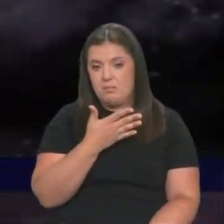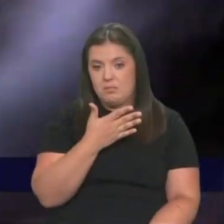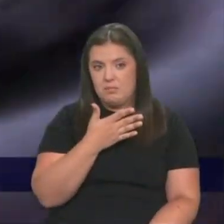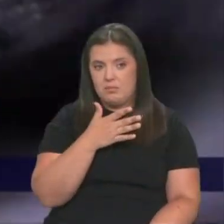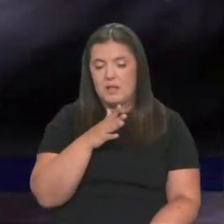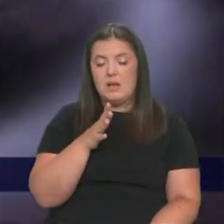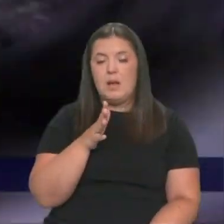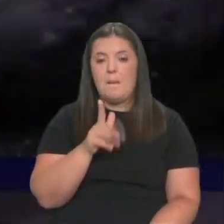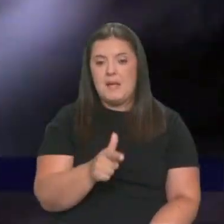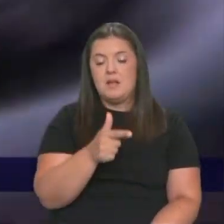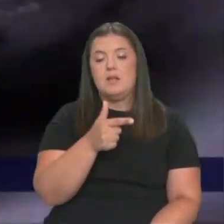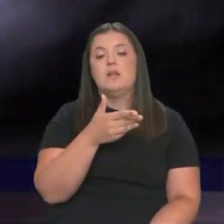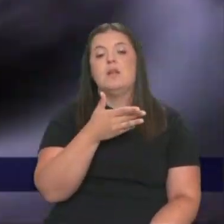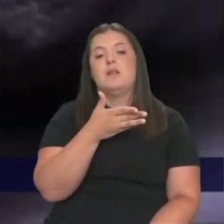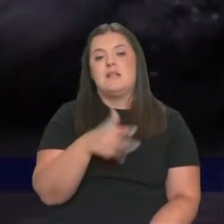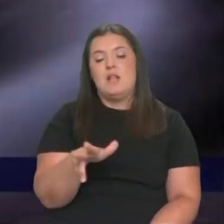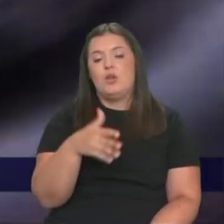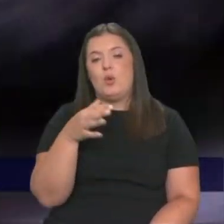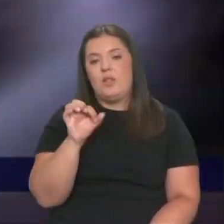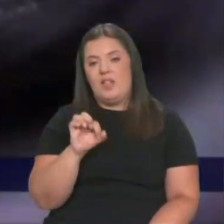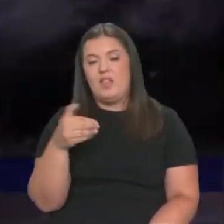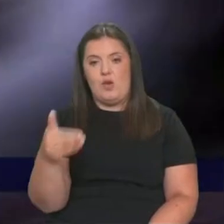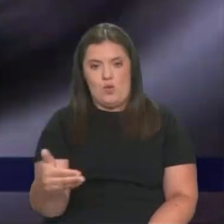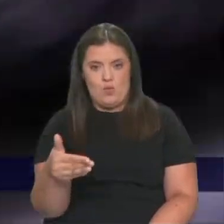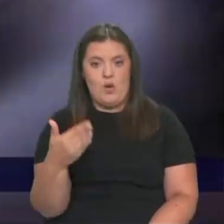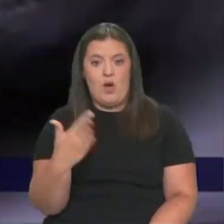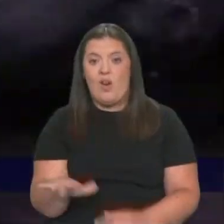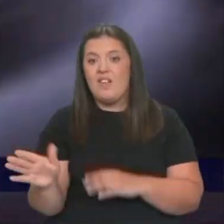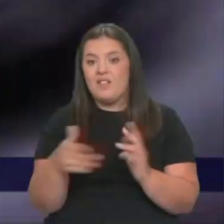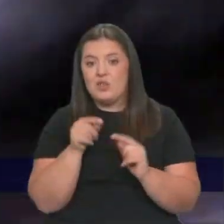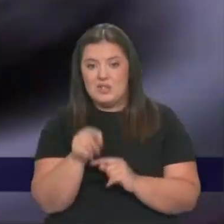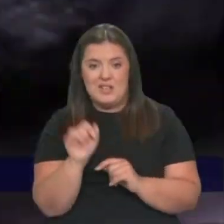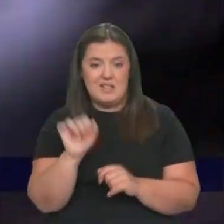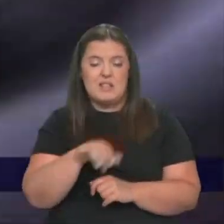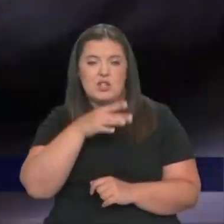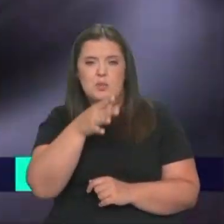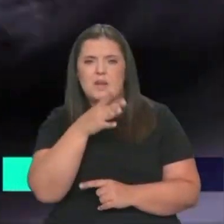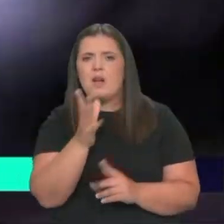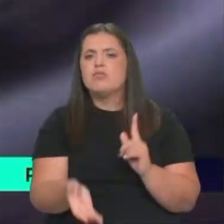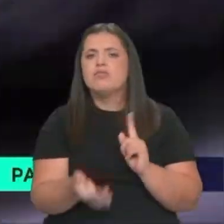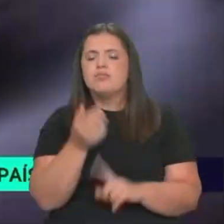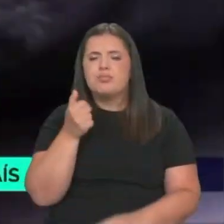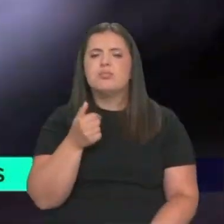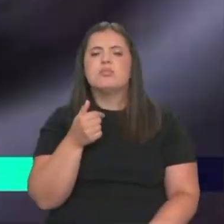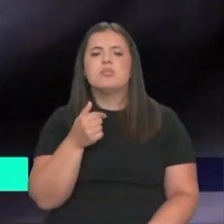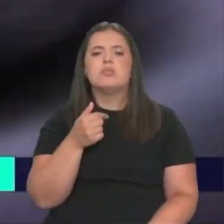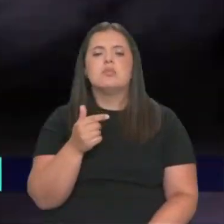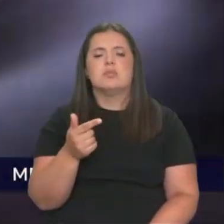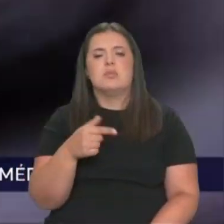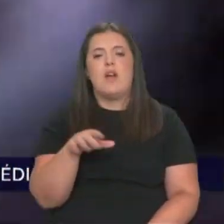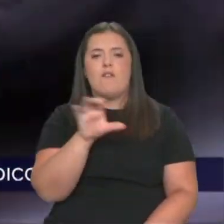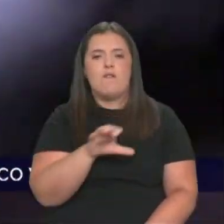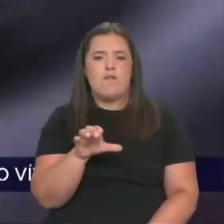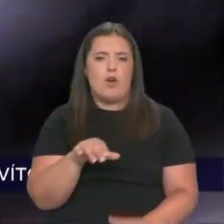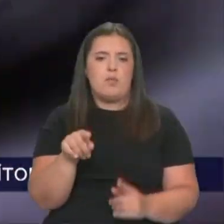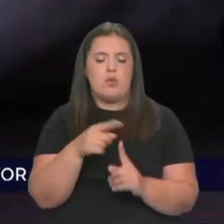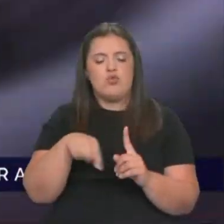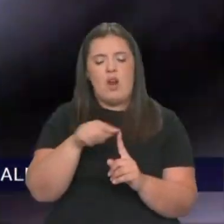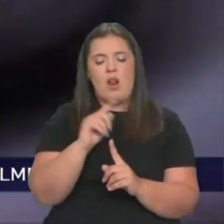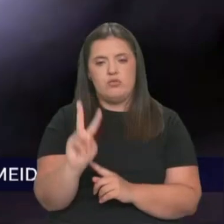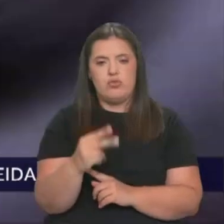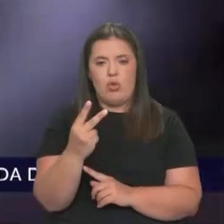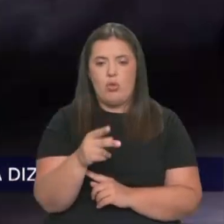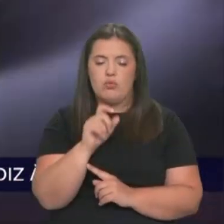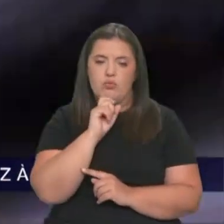é que dão origem a estes ventos que em si conseguem explicar a escultura destes anéis, destes dois anéis que nós temos